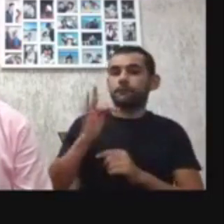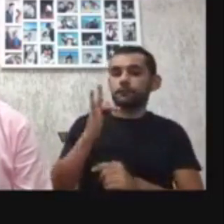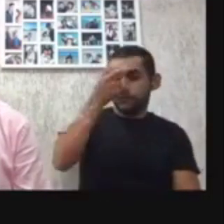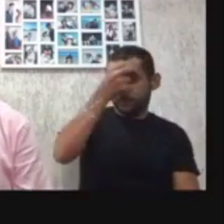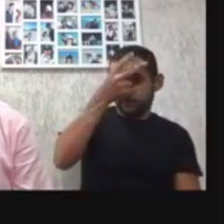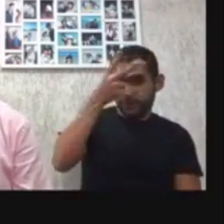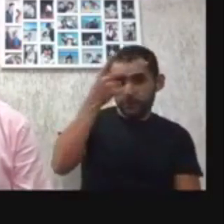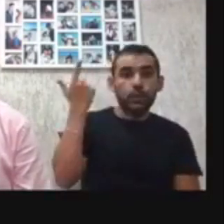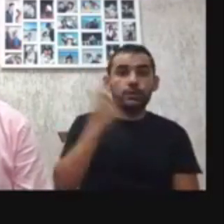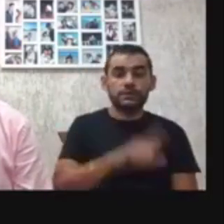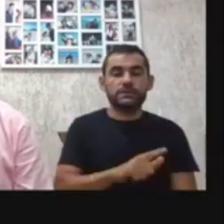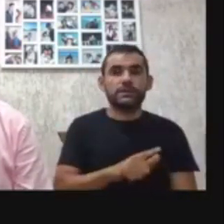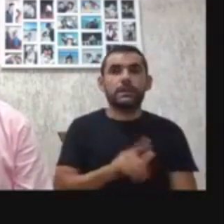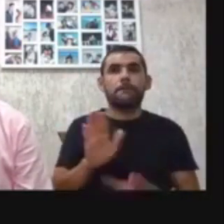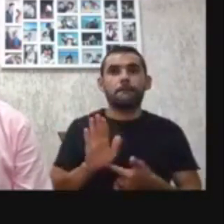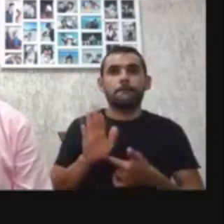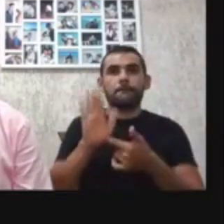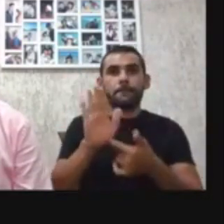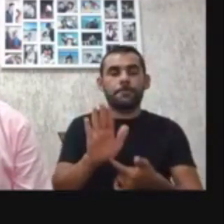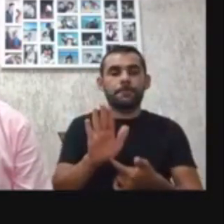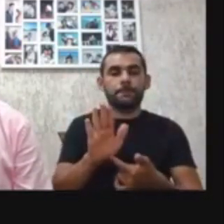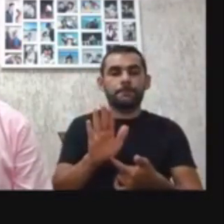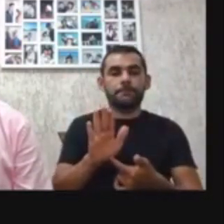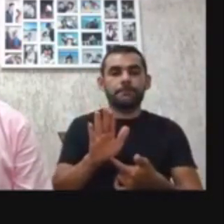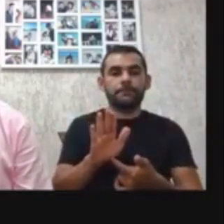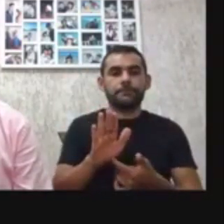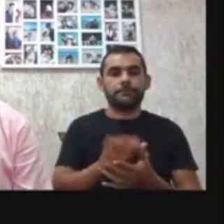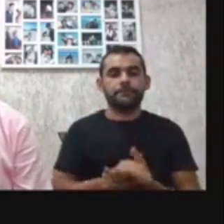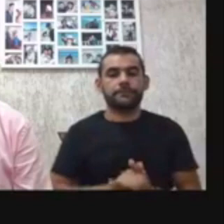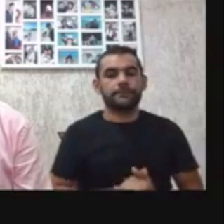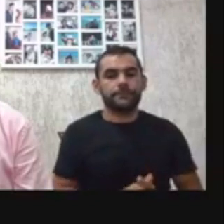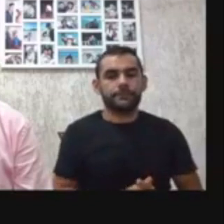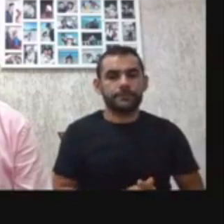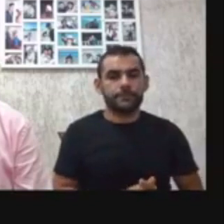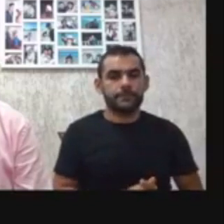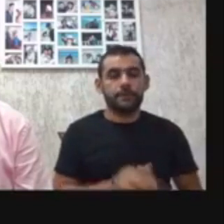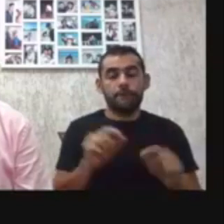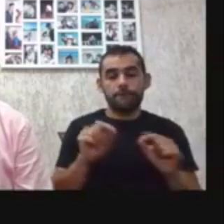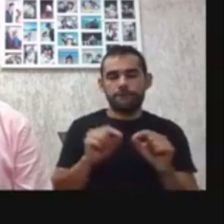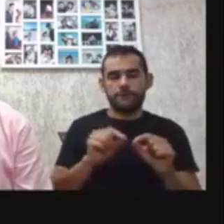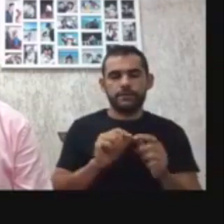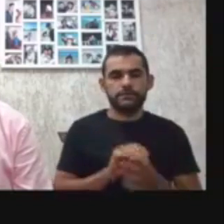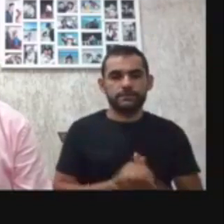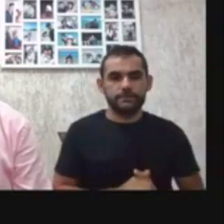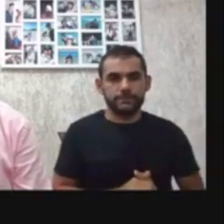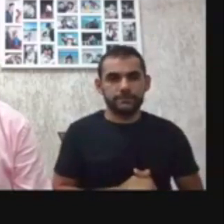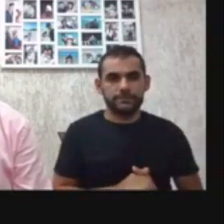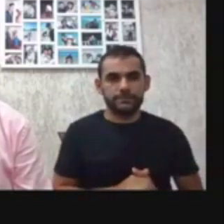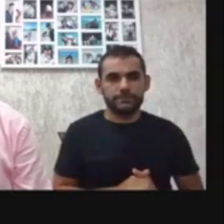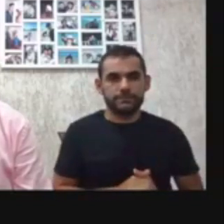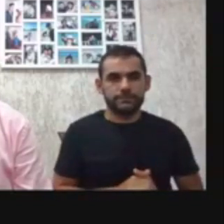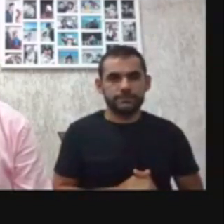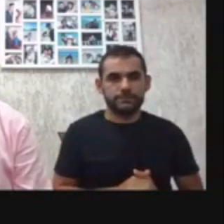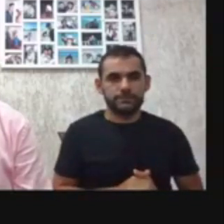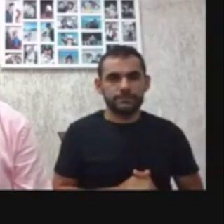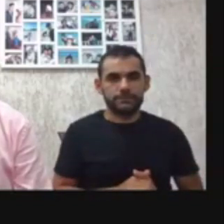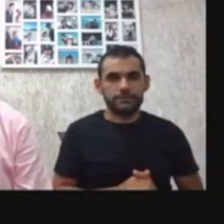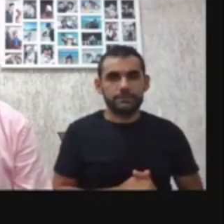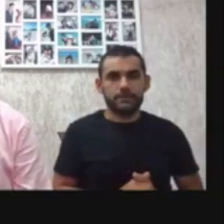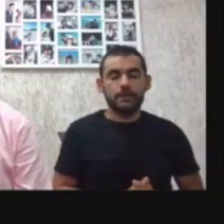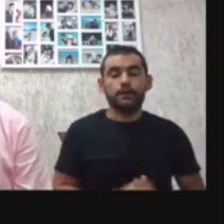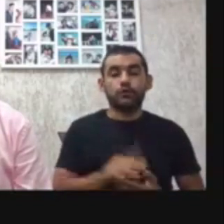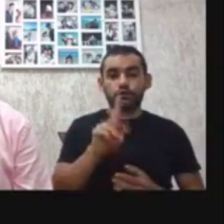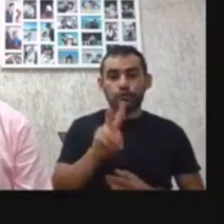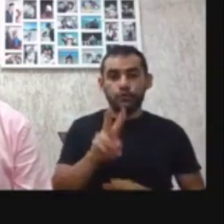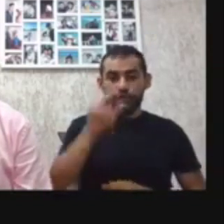consiga, né, pelo menos fazer um pouco mais essas duas casas, que não tenho dúvida nenhuma,